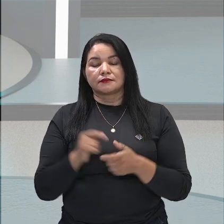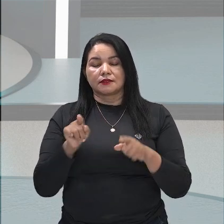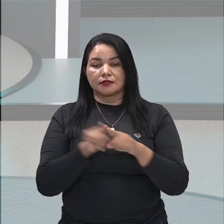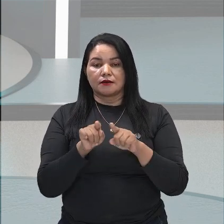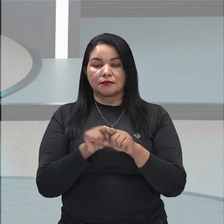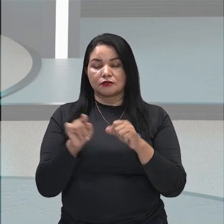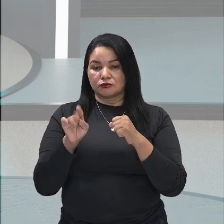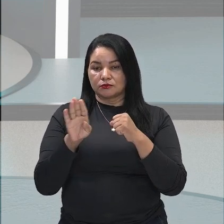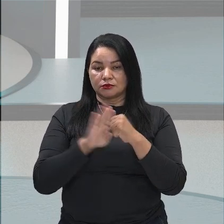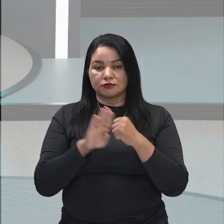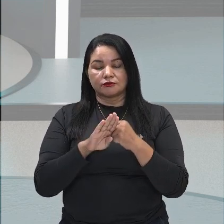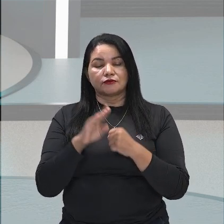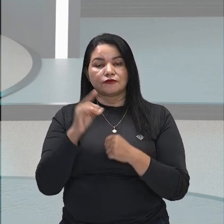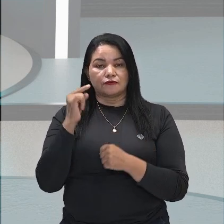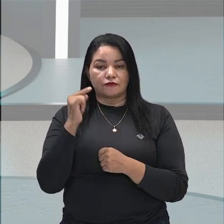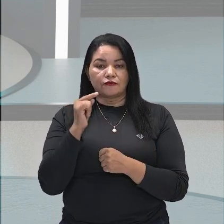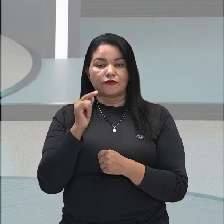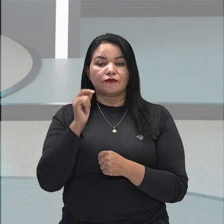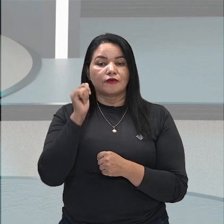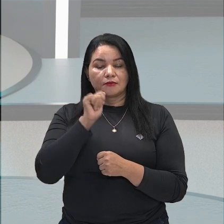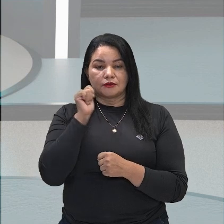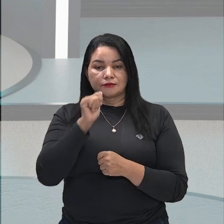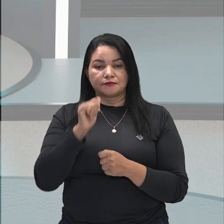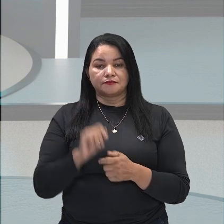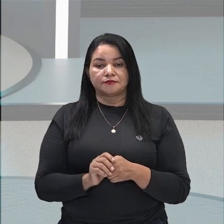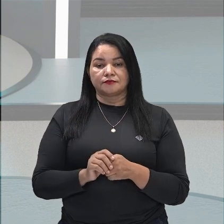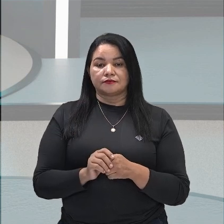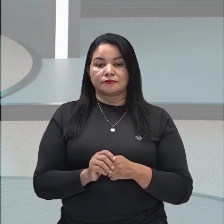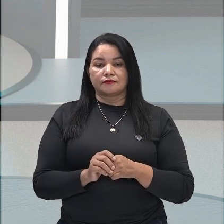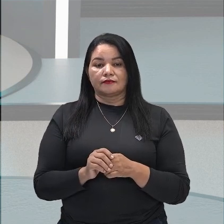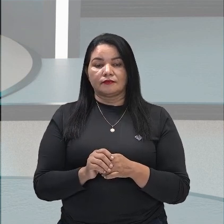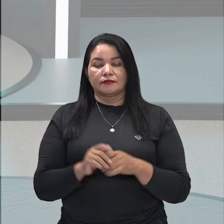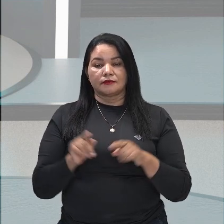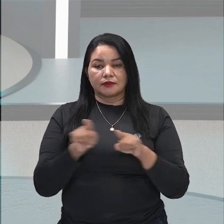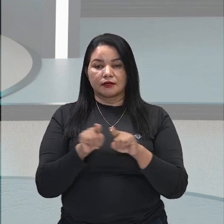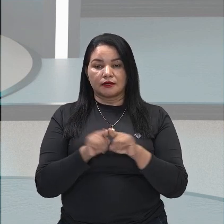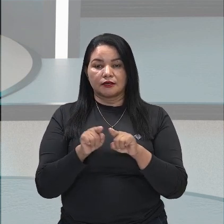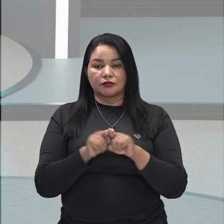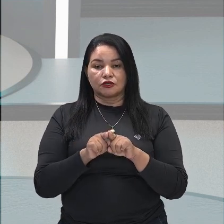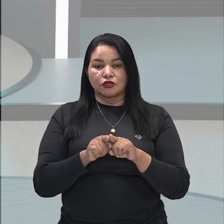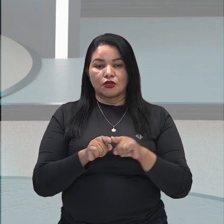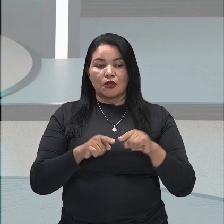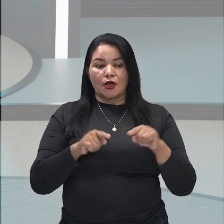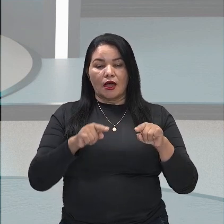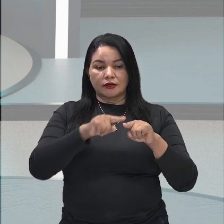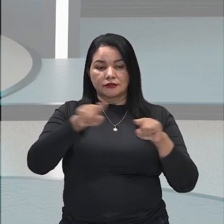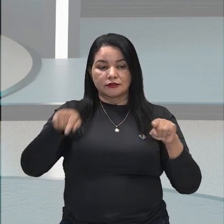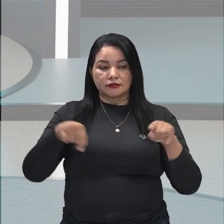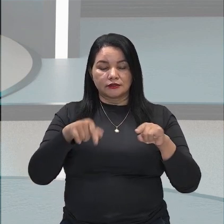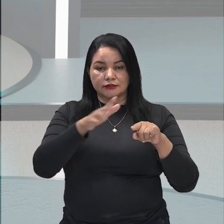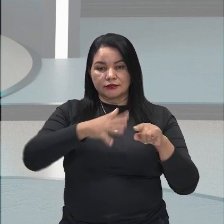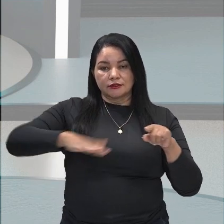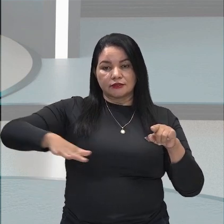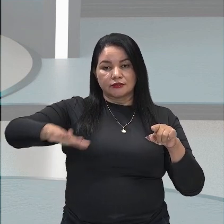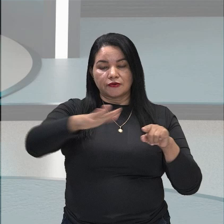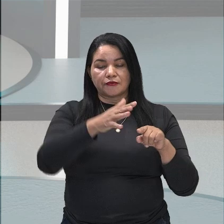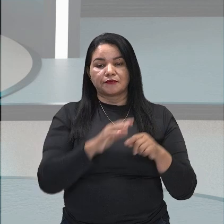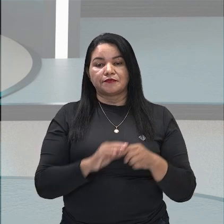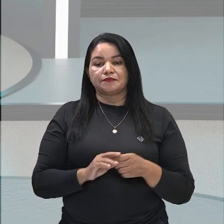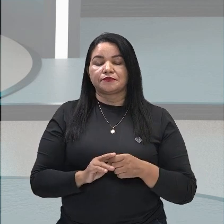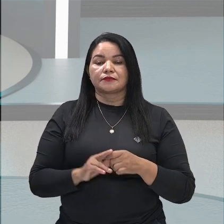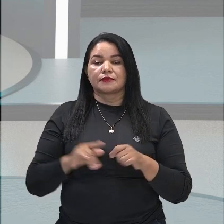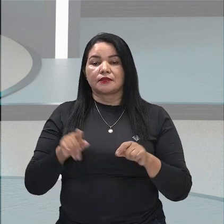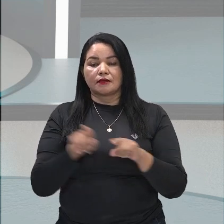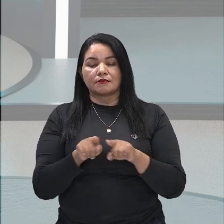substantivos femininos. Islas, nome de ilhas, como la isla de Mallorca. E aí temos a